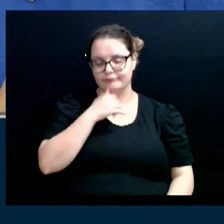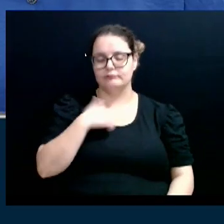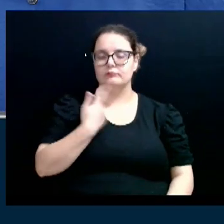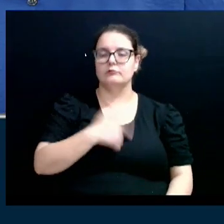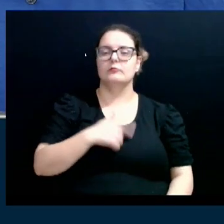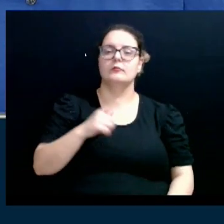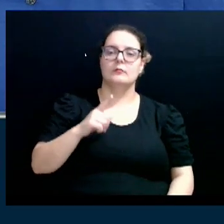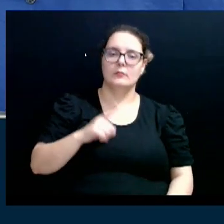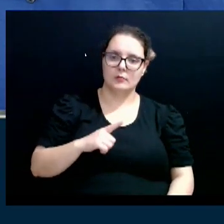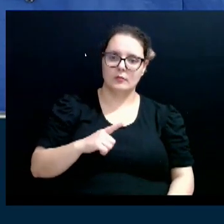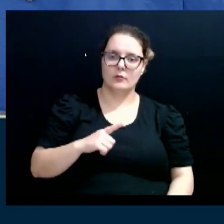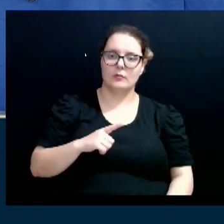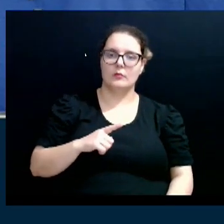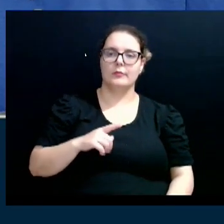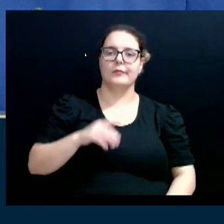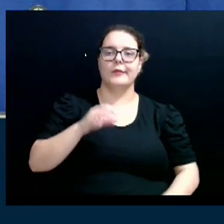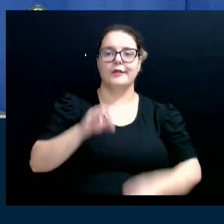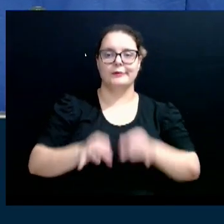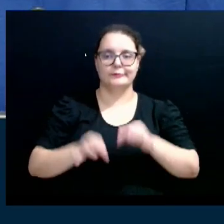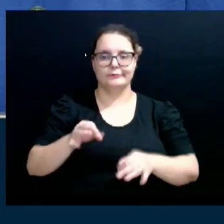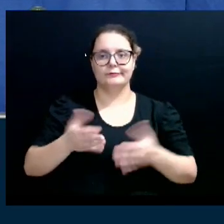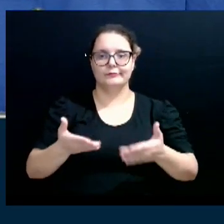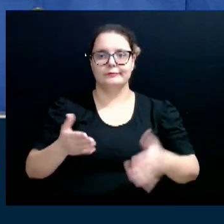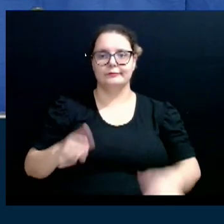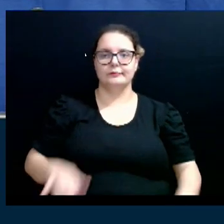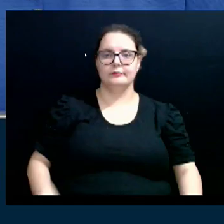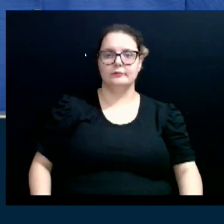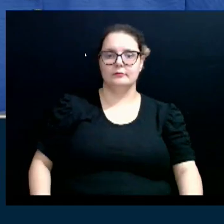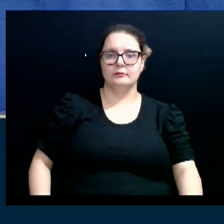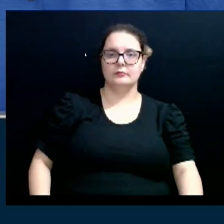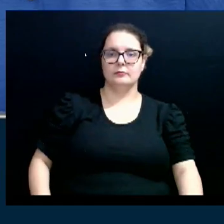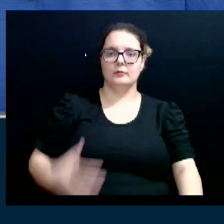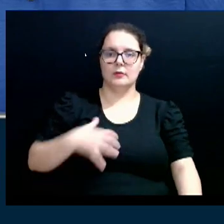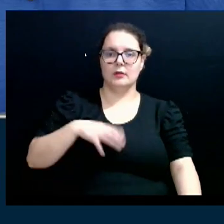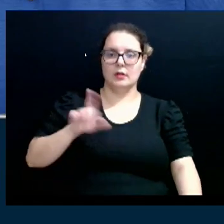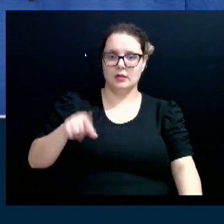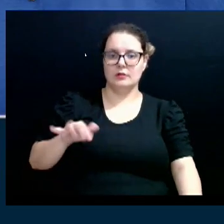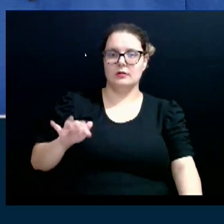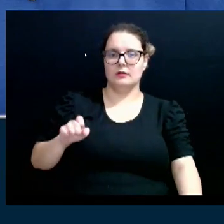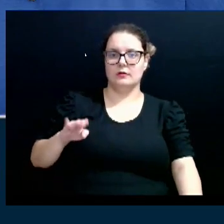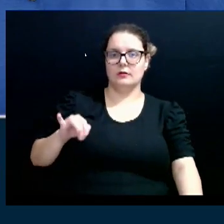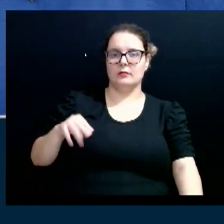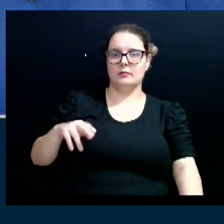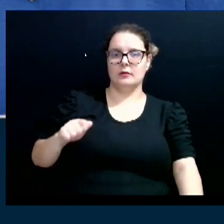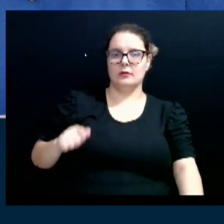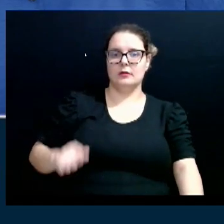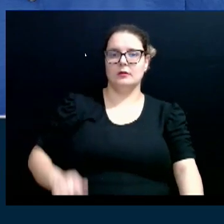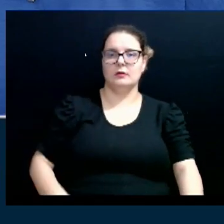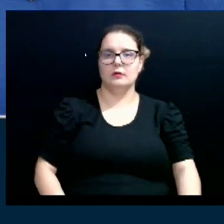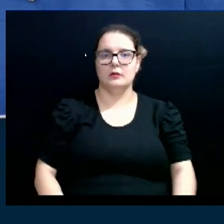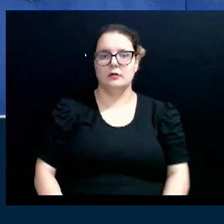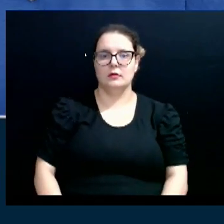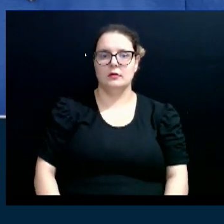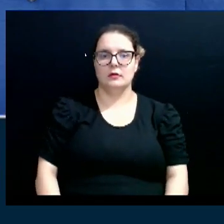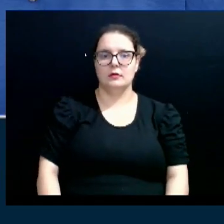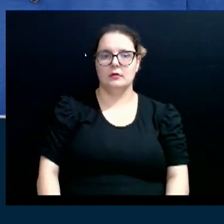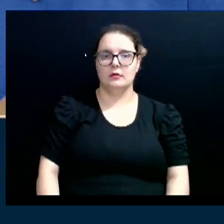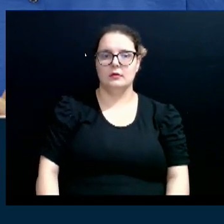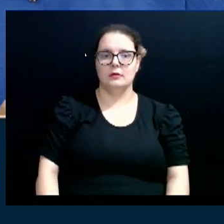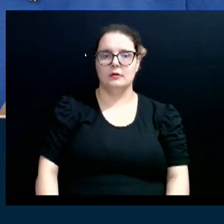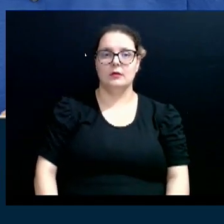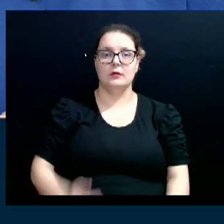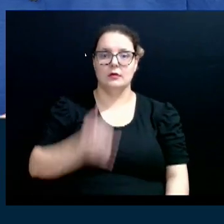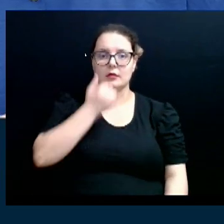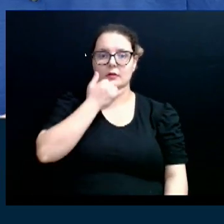do julgamento, né. É isso, né, Fabiana? sim. E nos então, e as grupos mães nesses desculpa. Por favor. encontros, elas